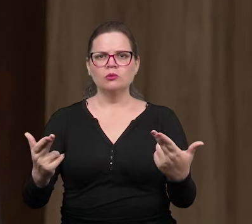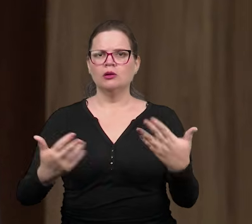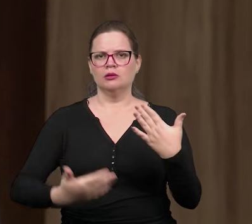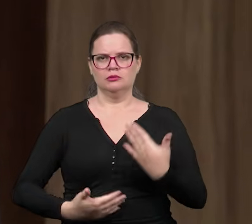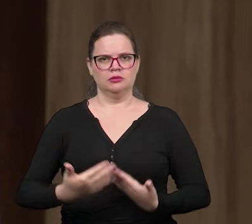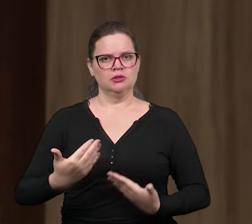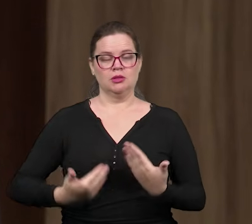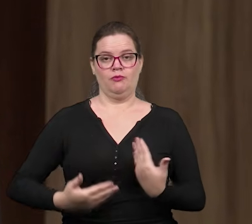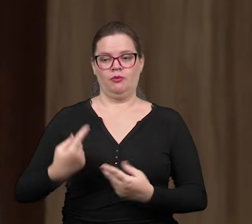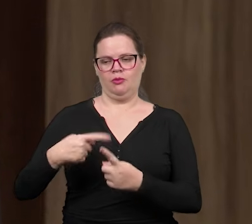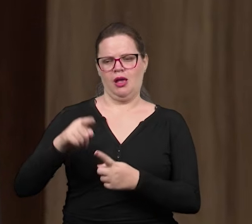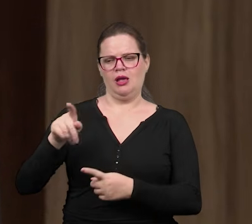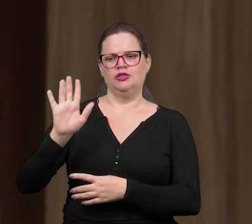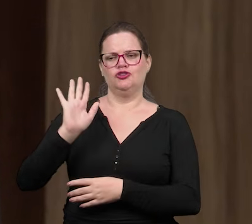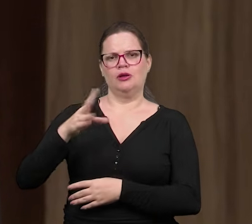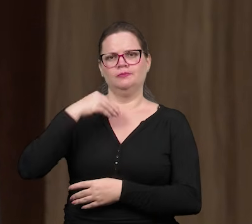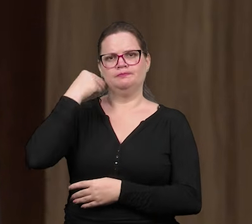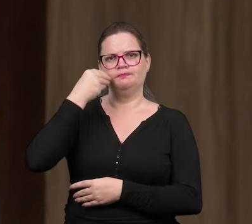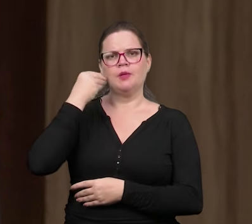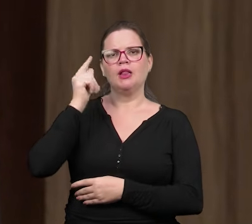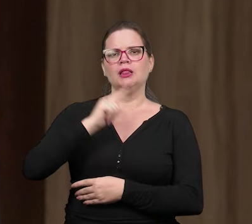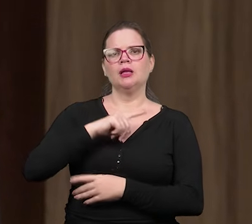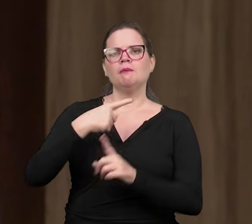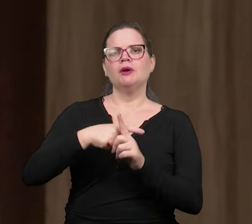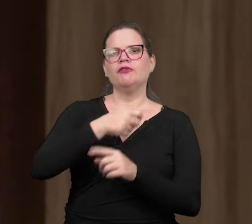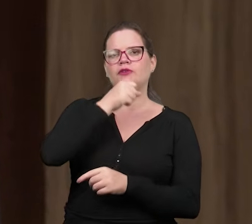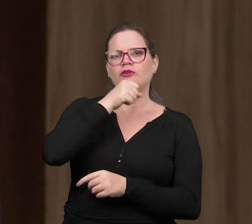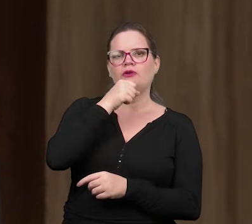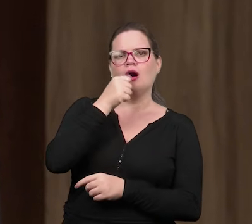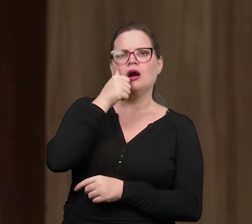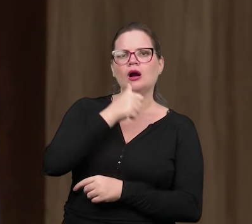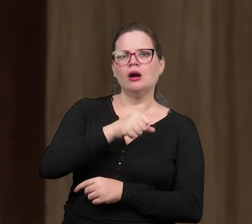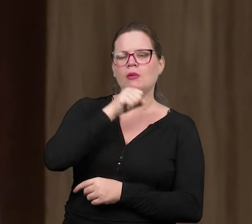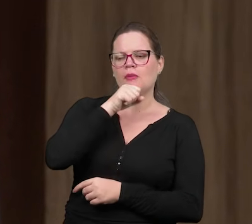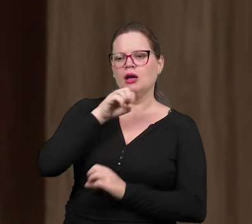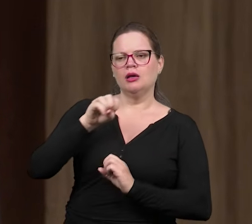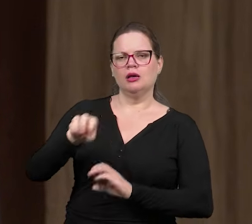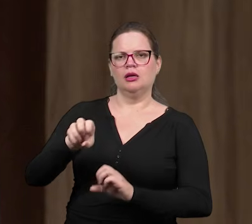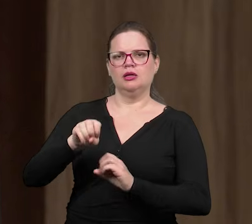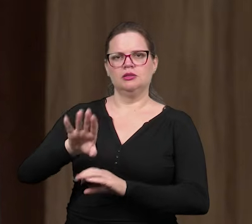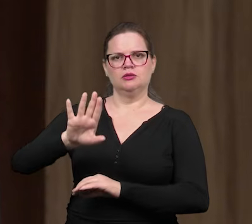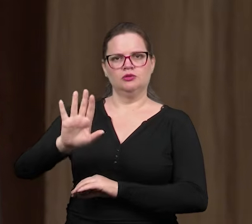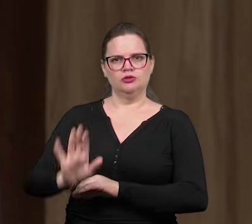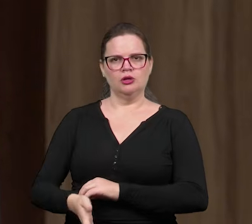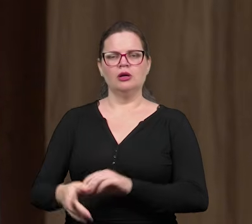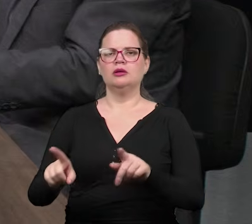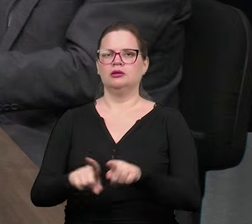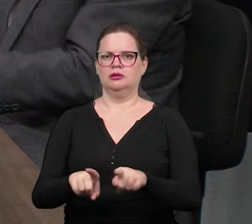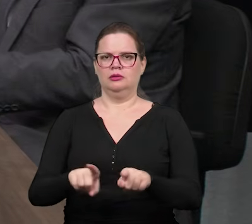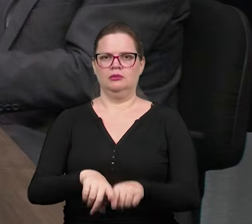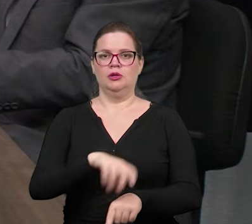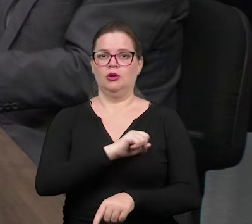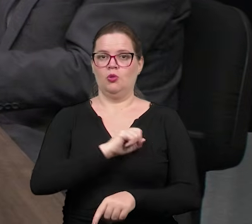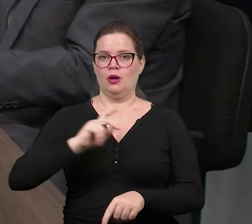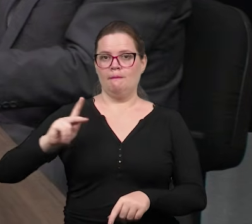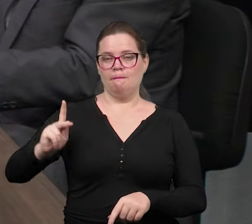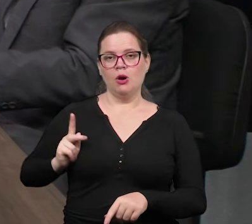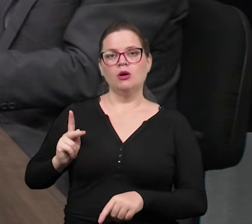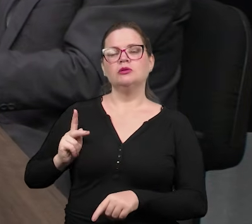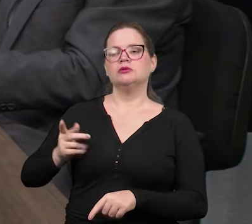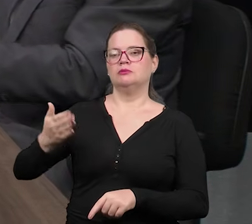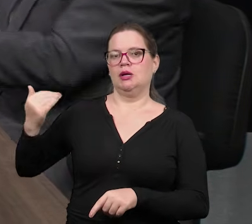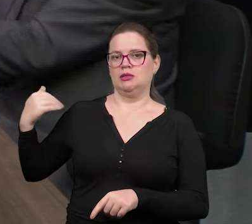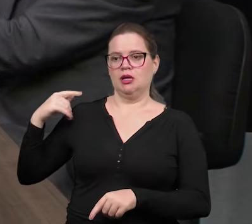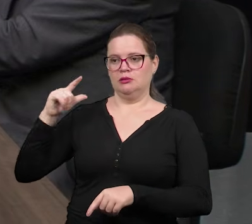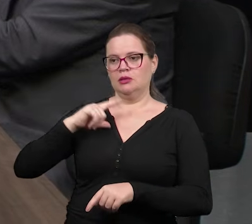do conhecimento que ele havia recebido através do ensino dos apóstolos. Maravilha. E trazer para os